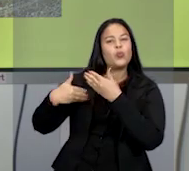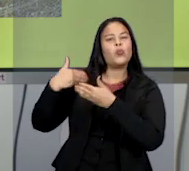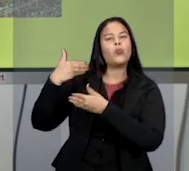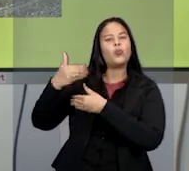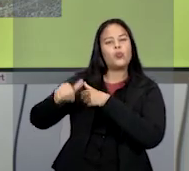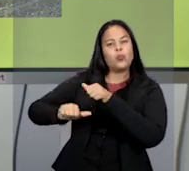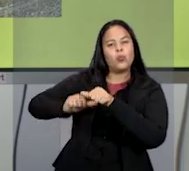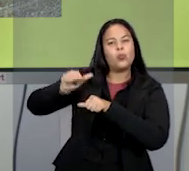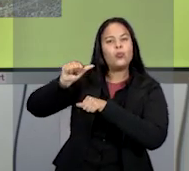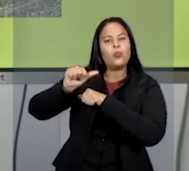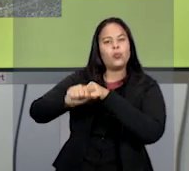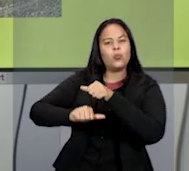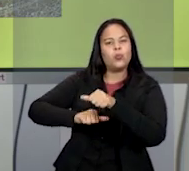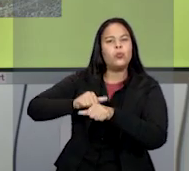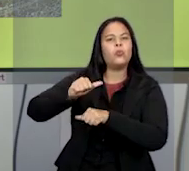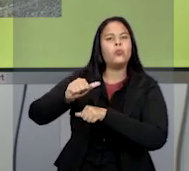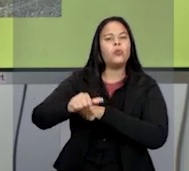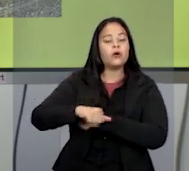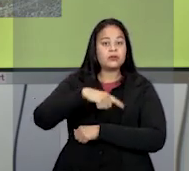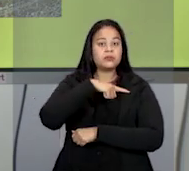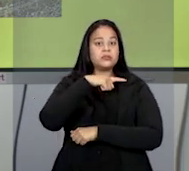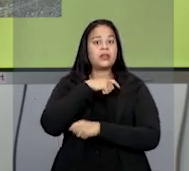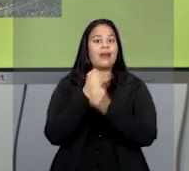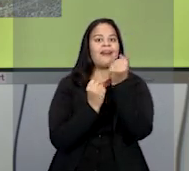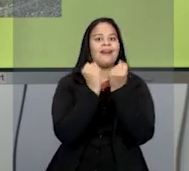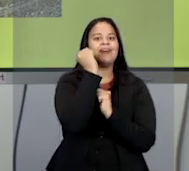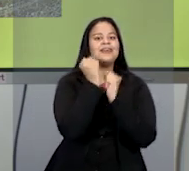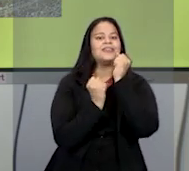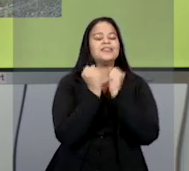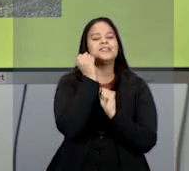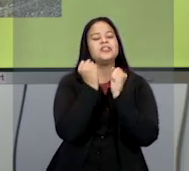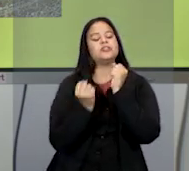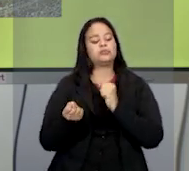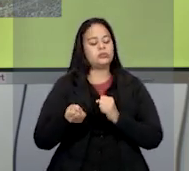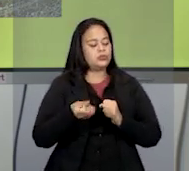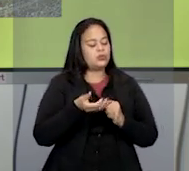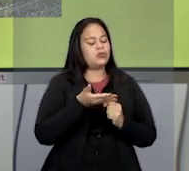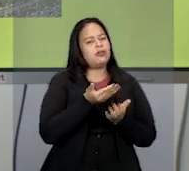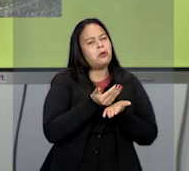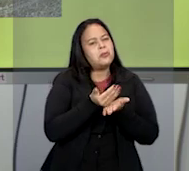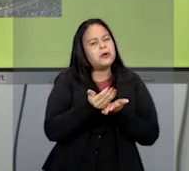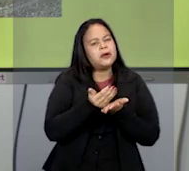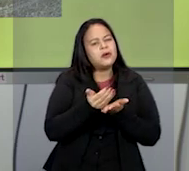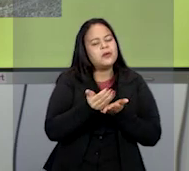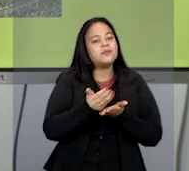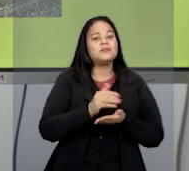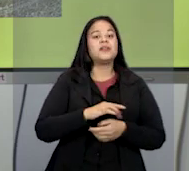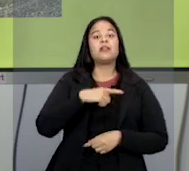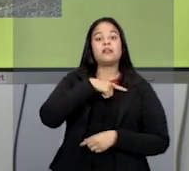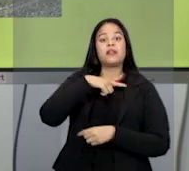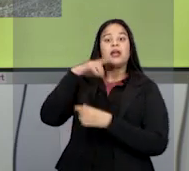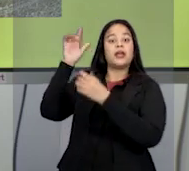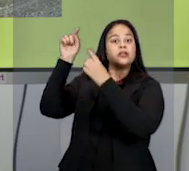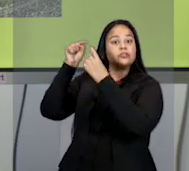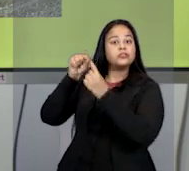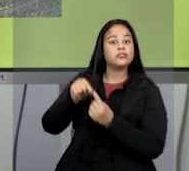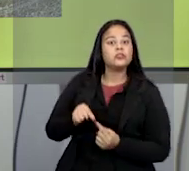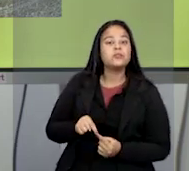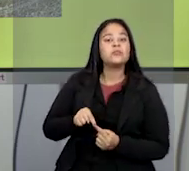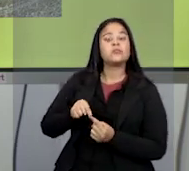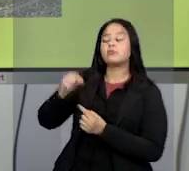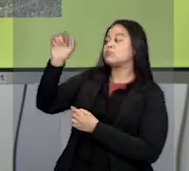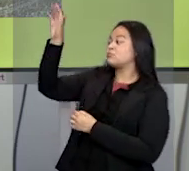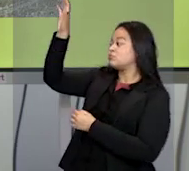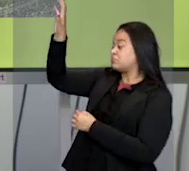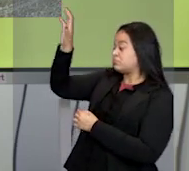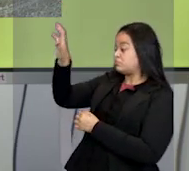transformação, por termos uma industrialização ainda muito recente ainda, né? Então ainda você tem esse tipo de agricultura, você tem esses